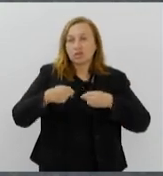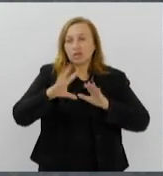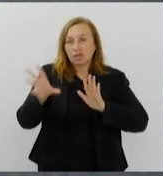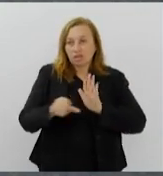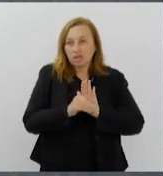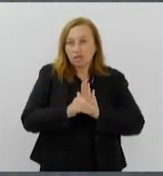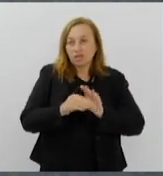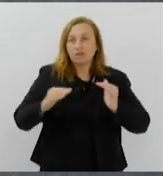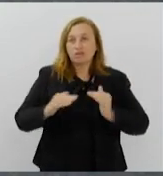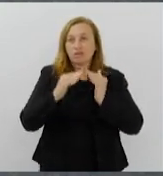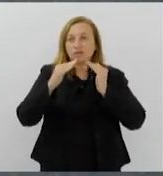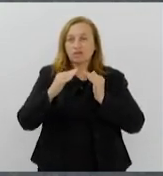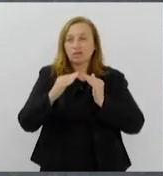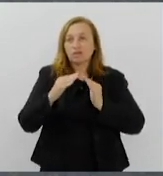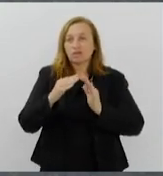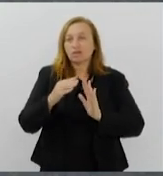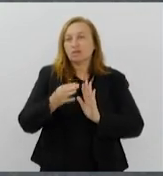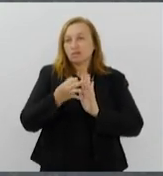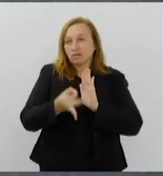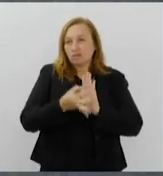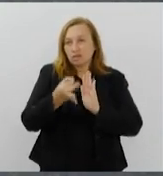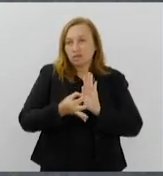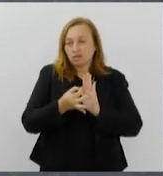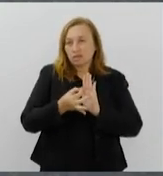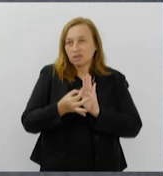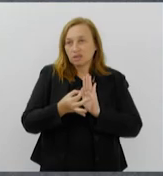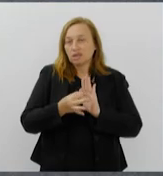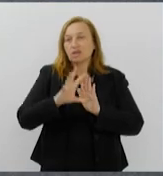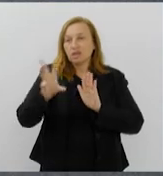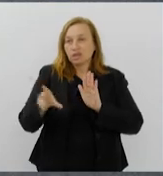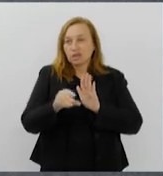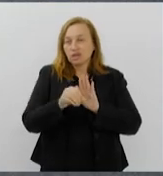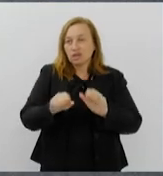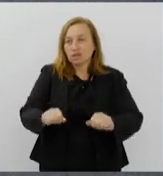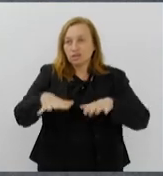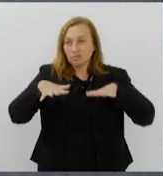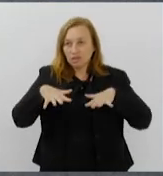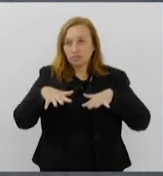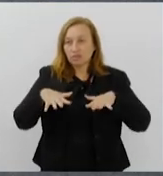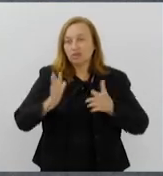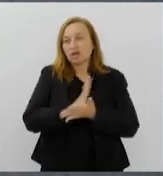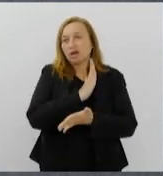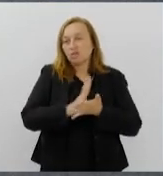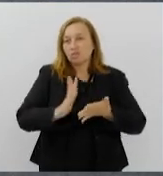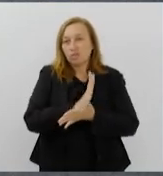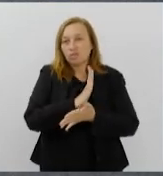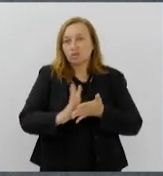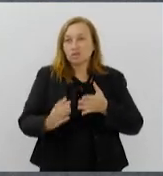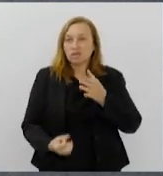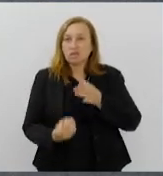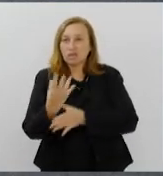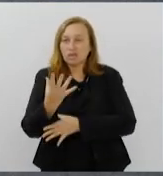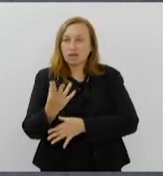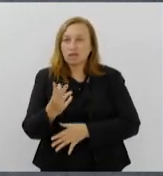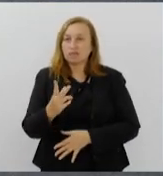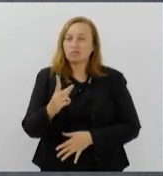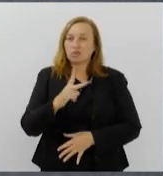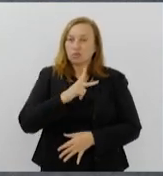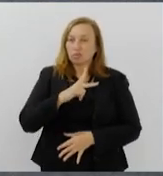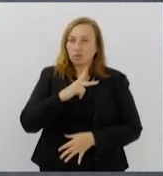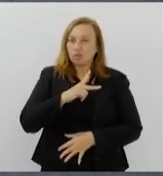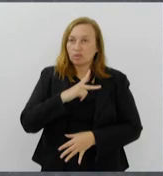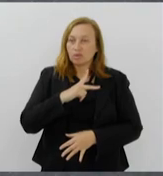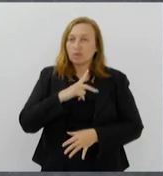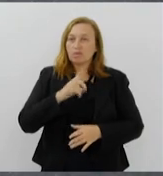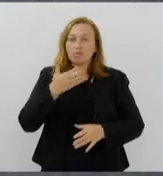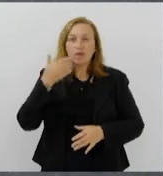com o parecer da CDH e favorável às emendas de plenário, também algumas emendas feitas pelo autor no sentido de